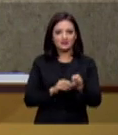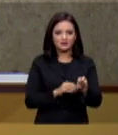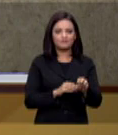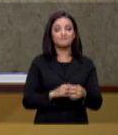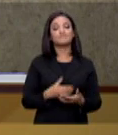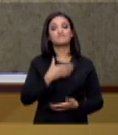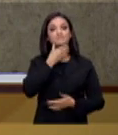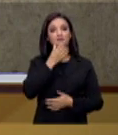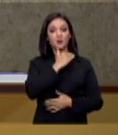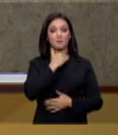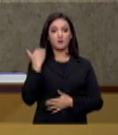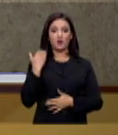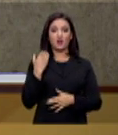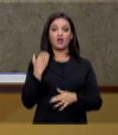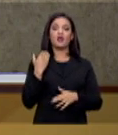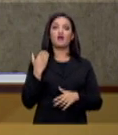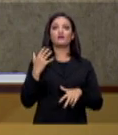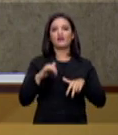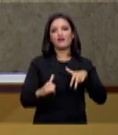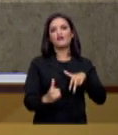de